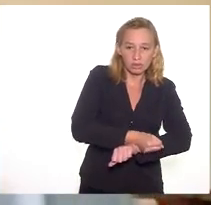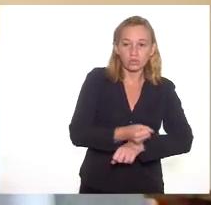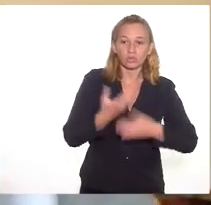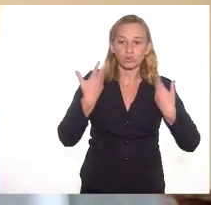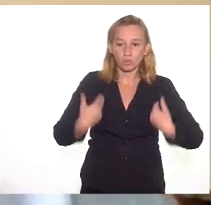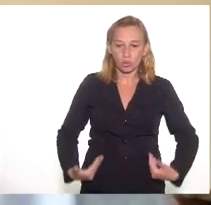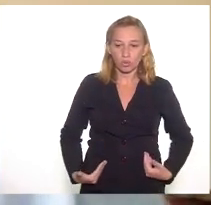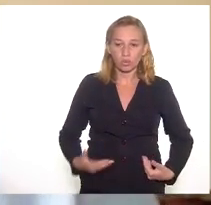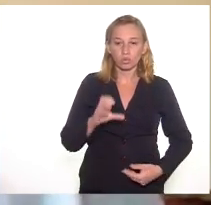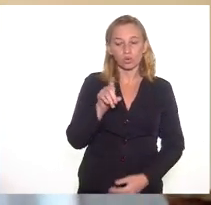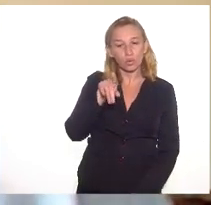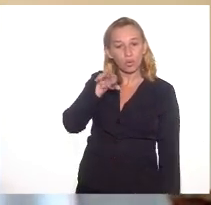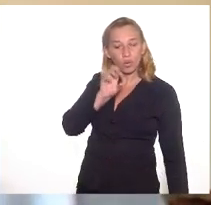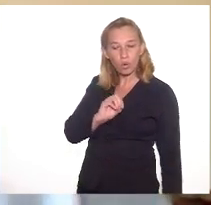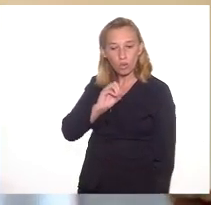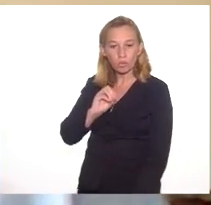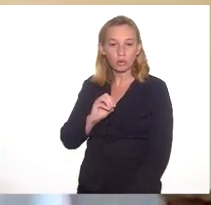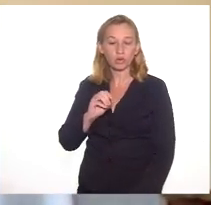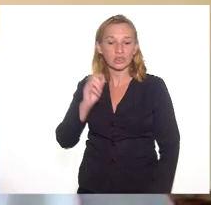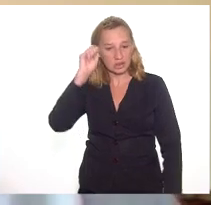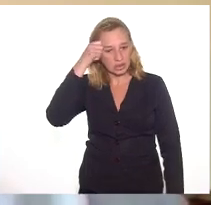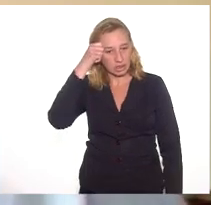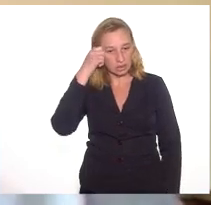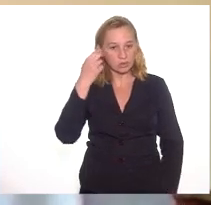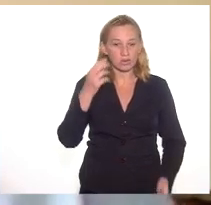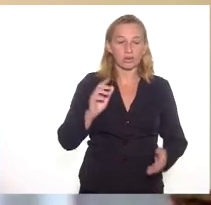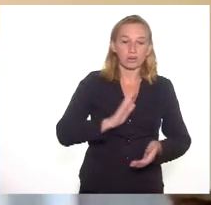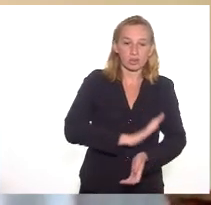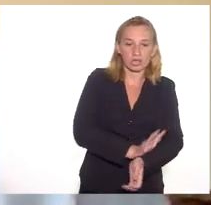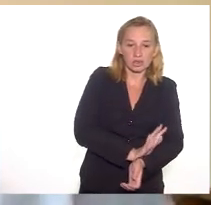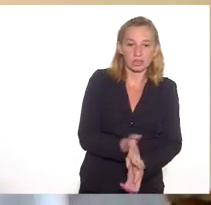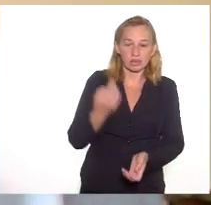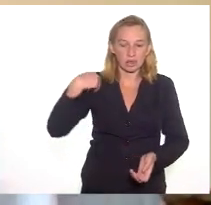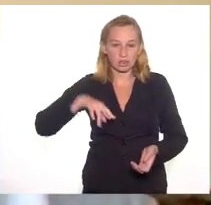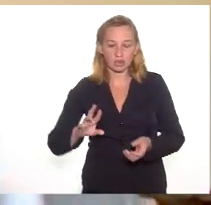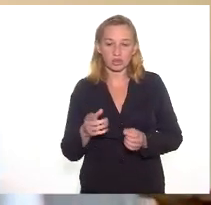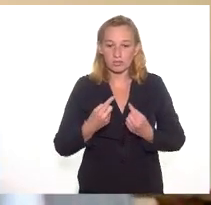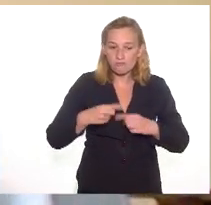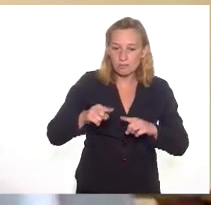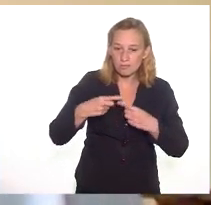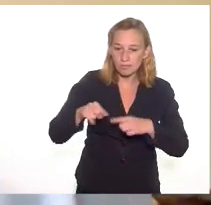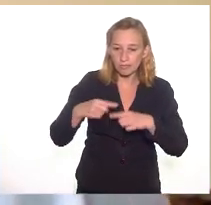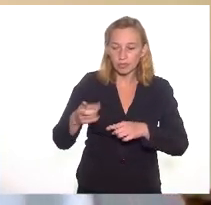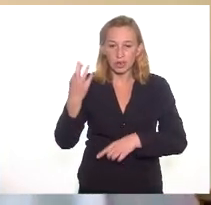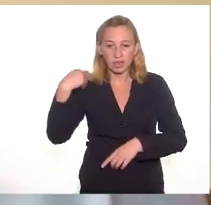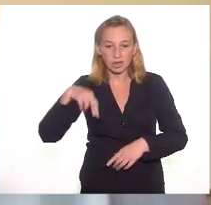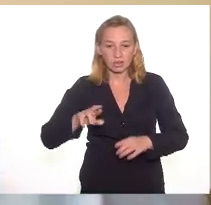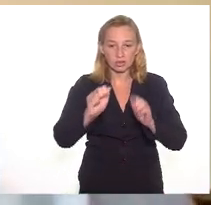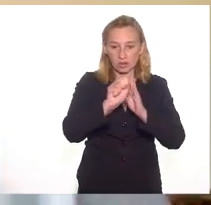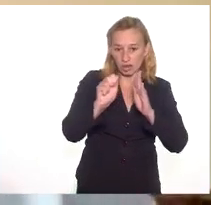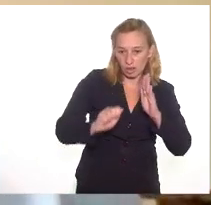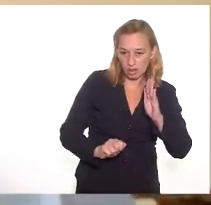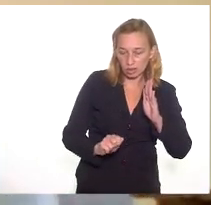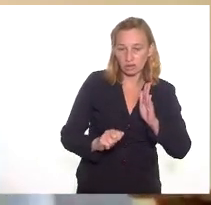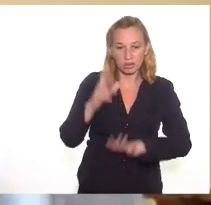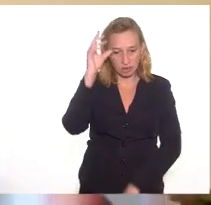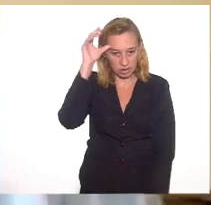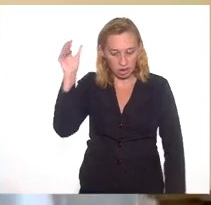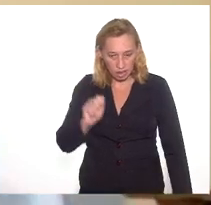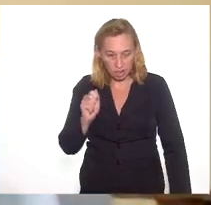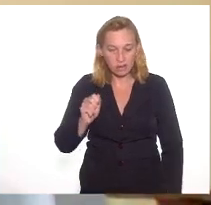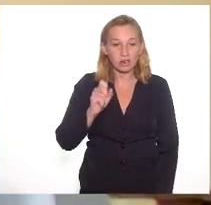negros, é o racismo religioso, tem muito essa marca de perseguir as religiões de matriz africana. Né? Então,